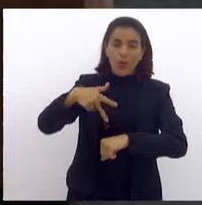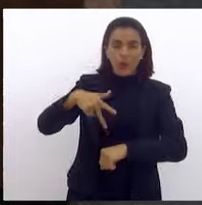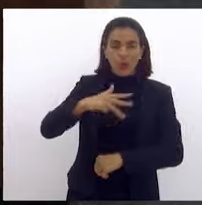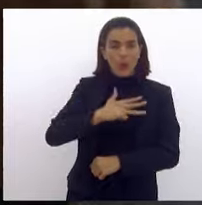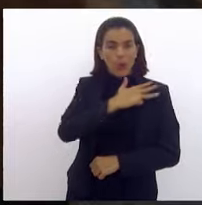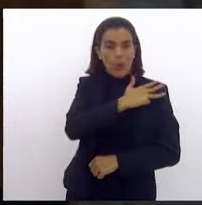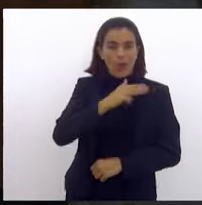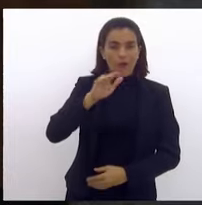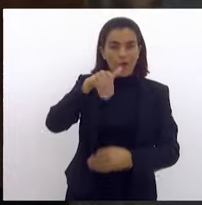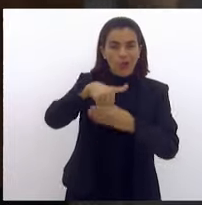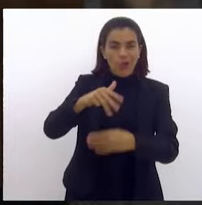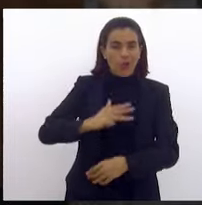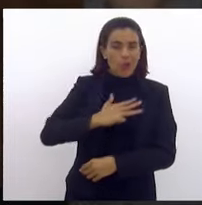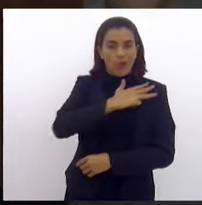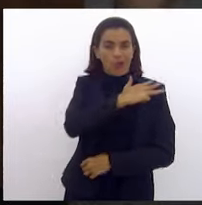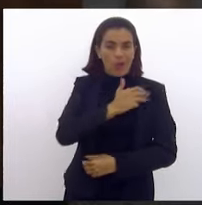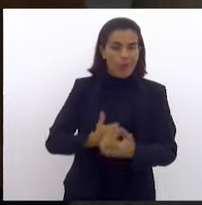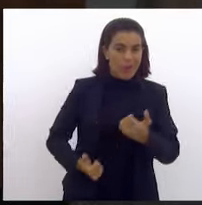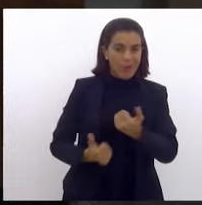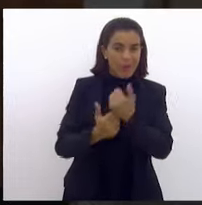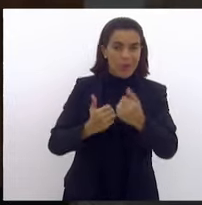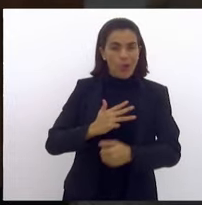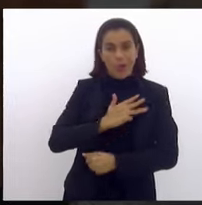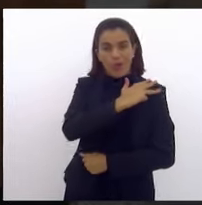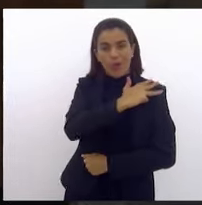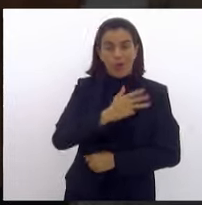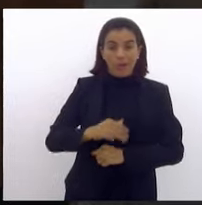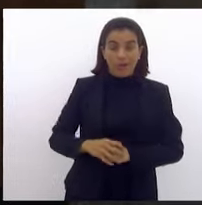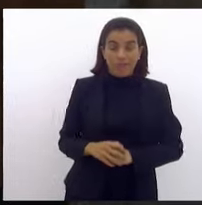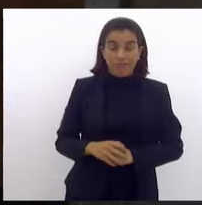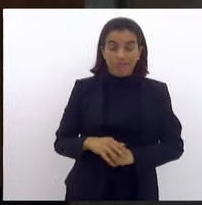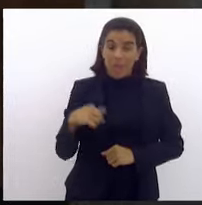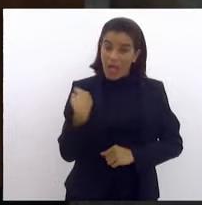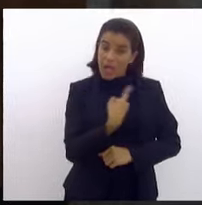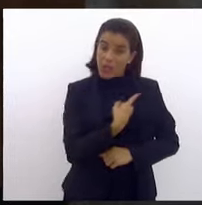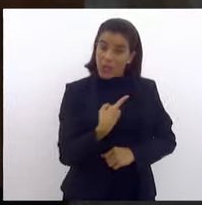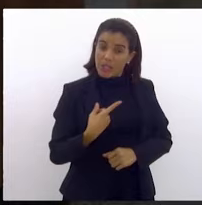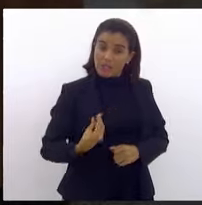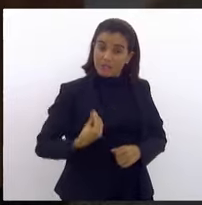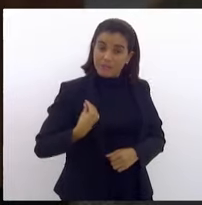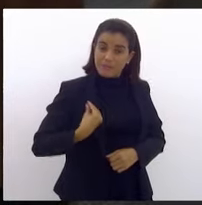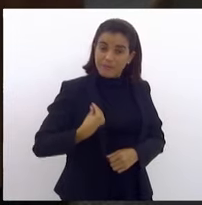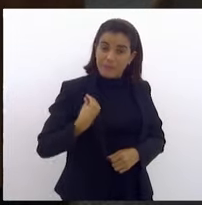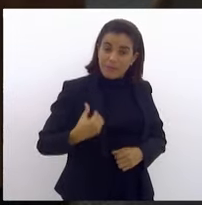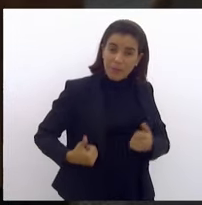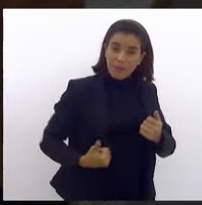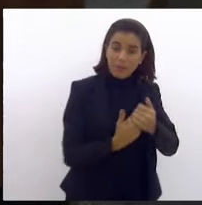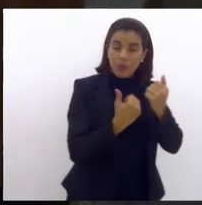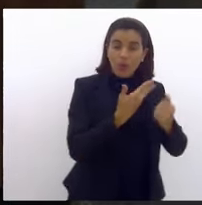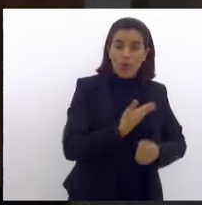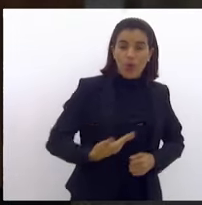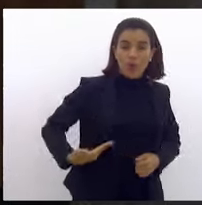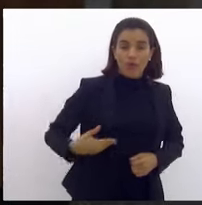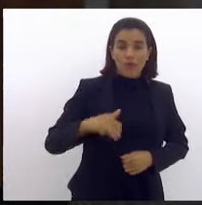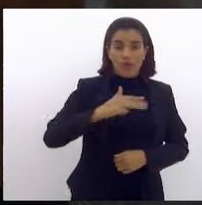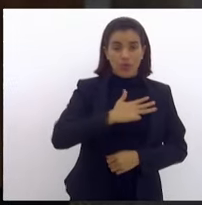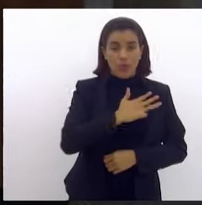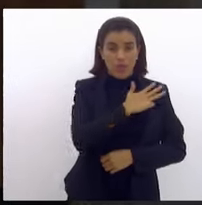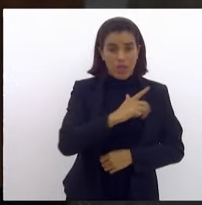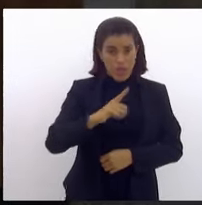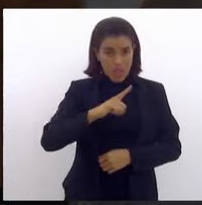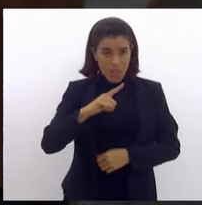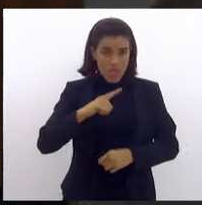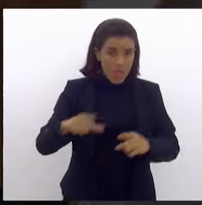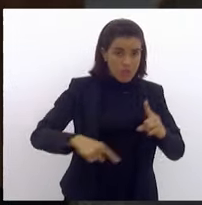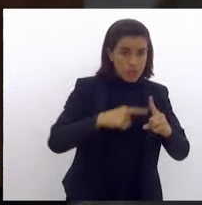votou no Lula, apoiou o Lula, nós fazemos parte do governo dele, temos ônus e